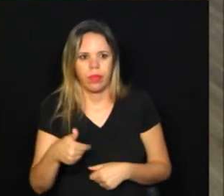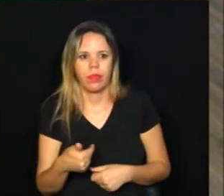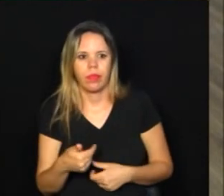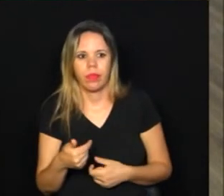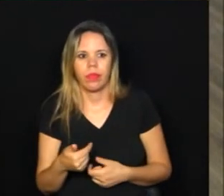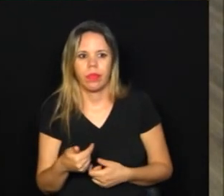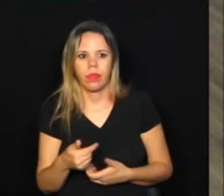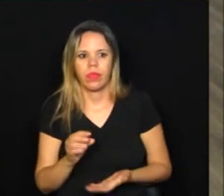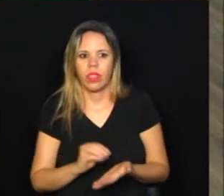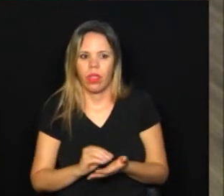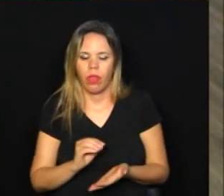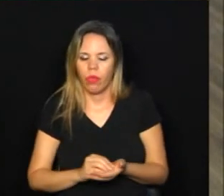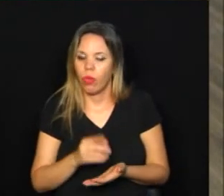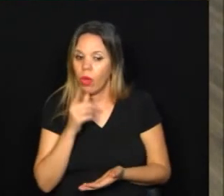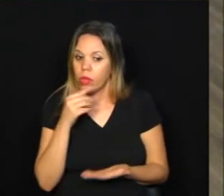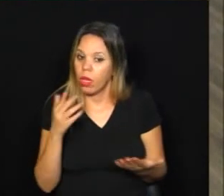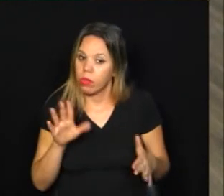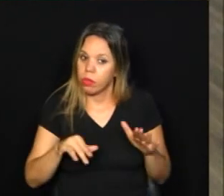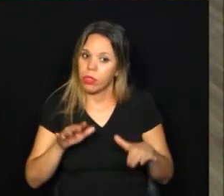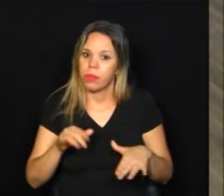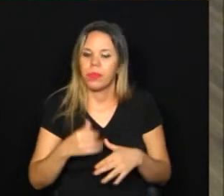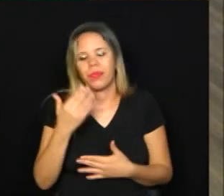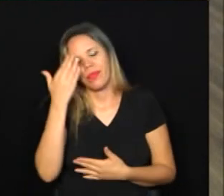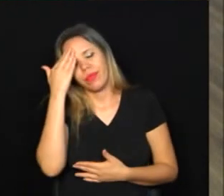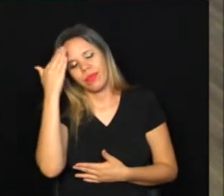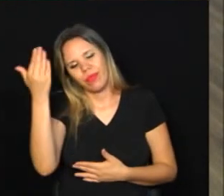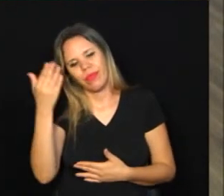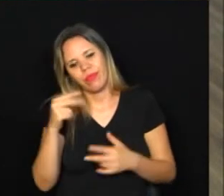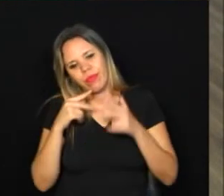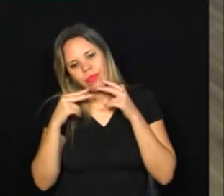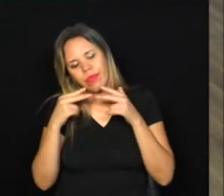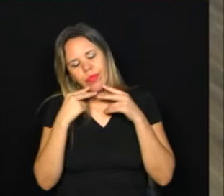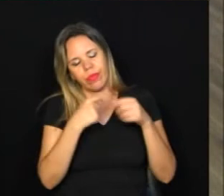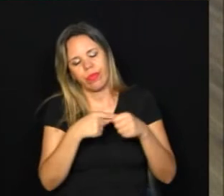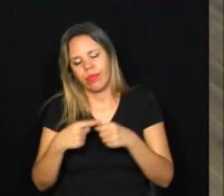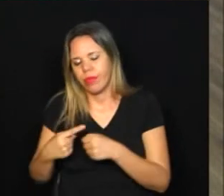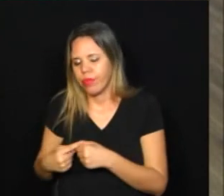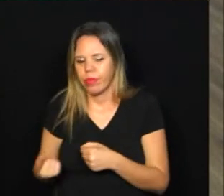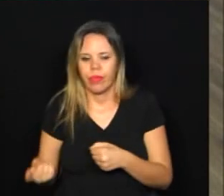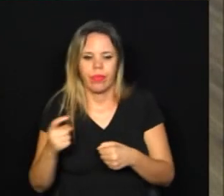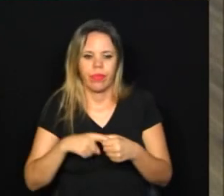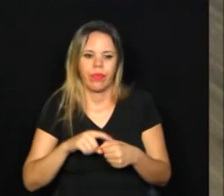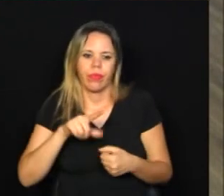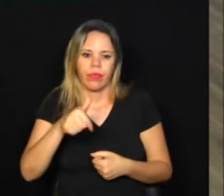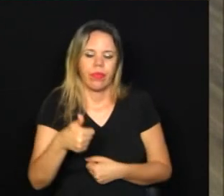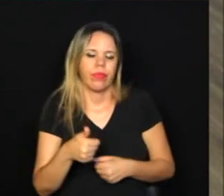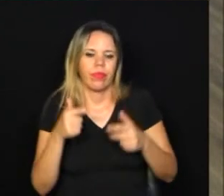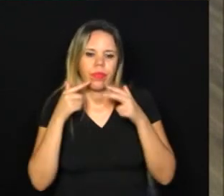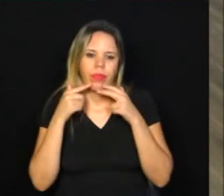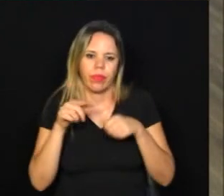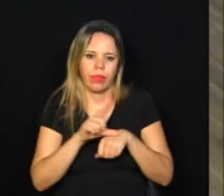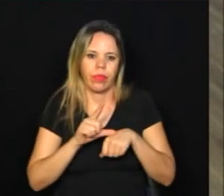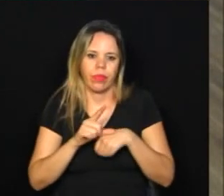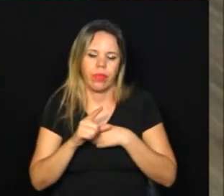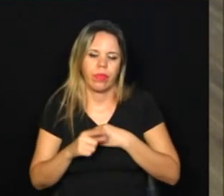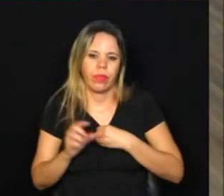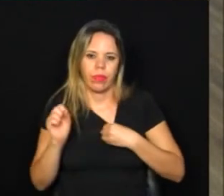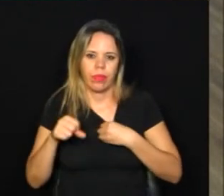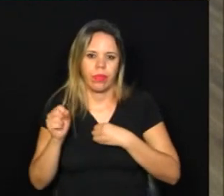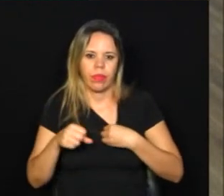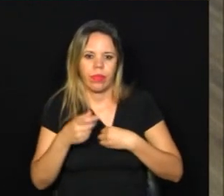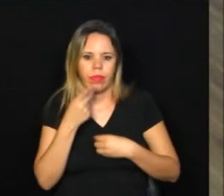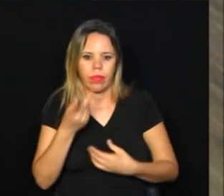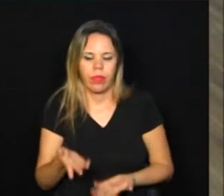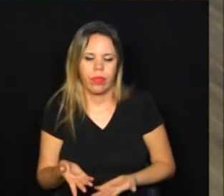recurso escasso que é da água. Mina Abreu, muito obrigado pelas notícias da metrópole. Volta daqui a pouco com as notícias do Legislativo? Sim, a gente vai falar